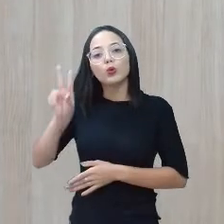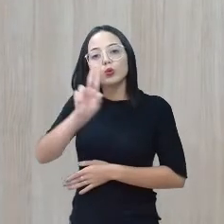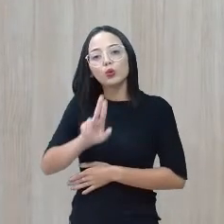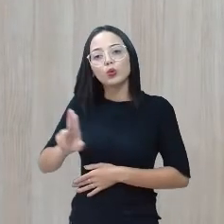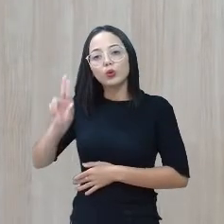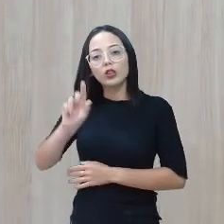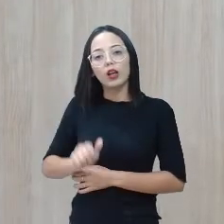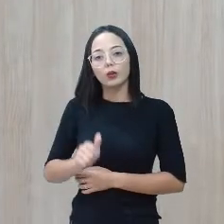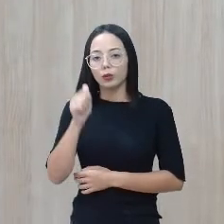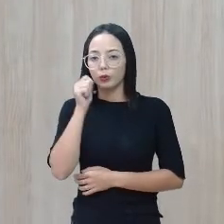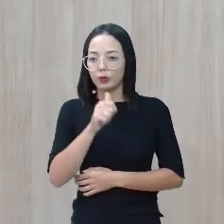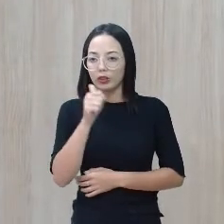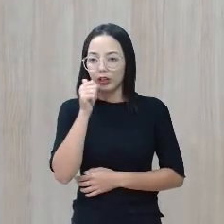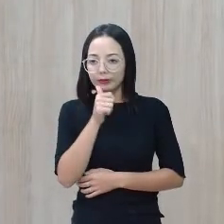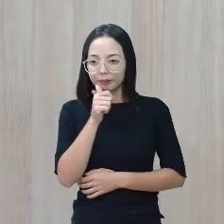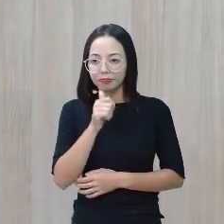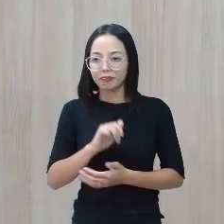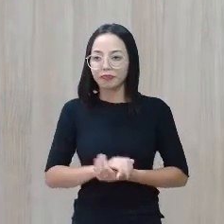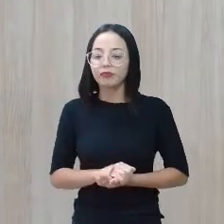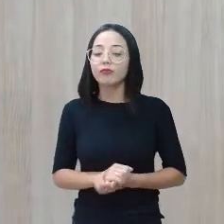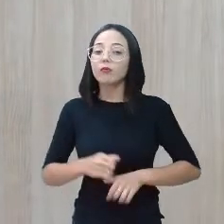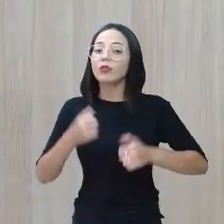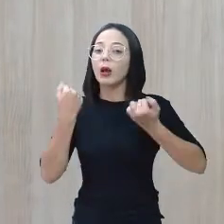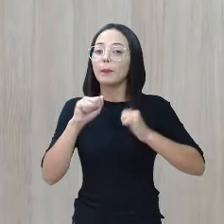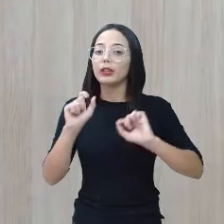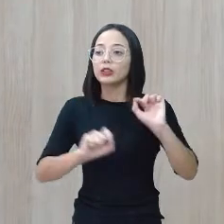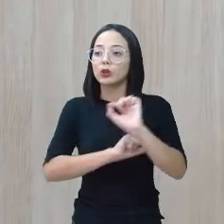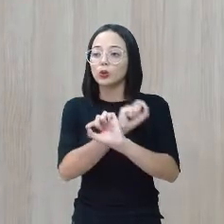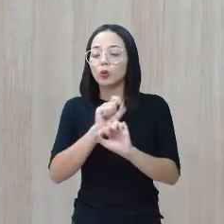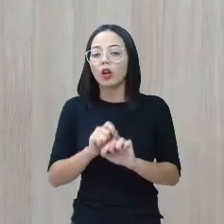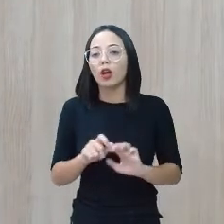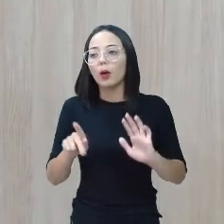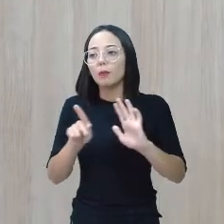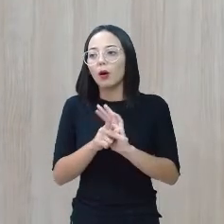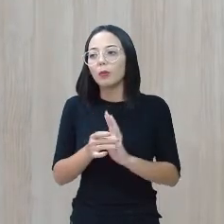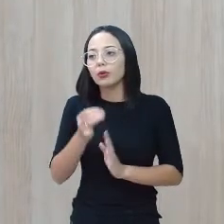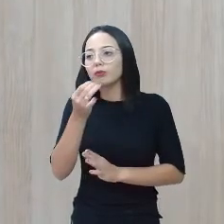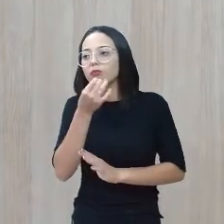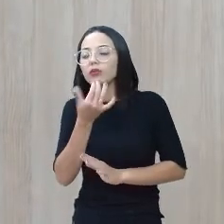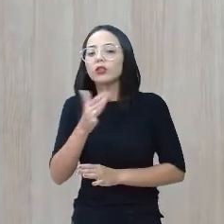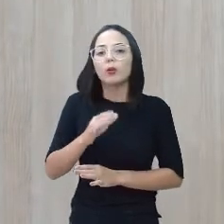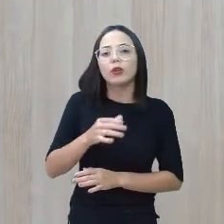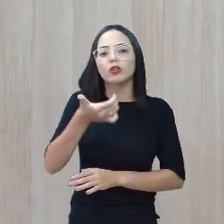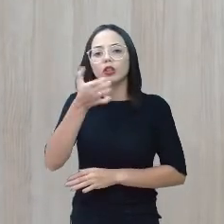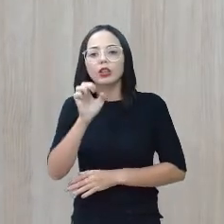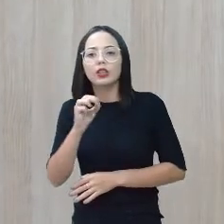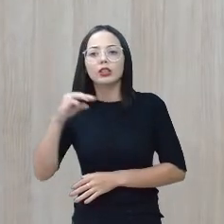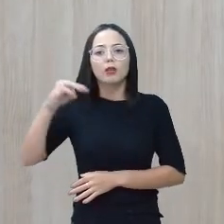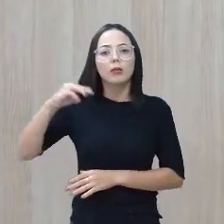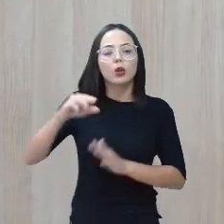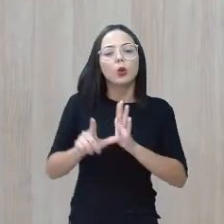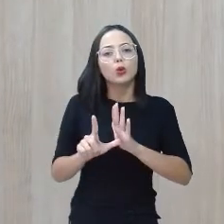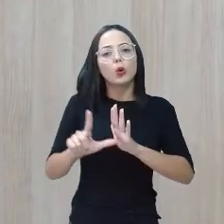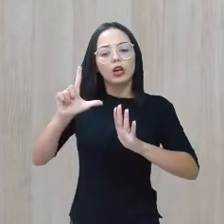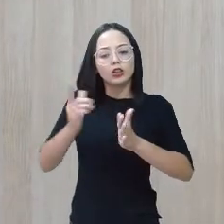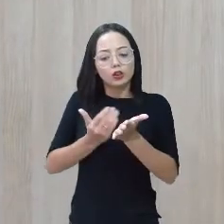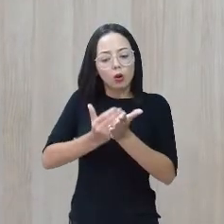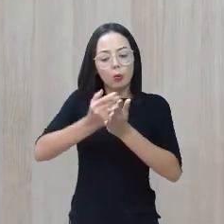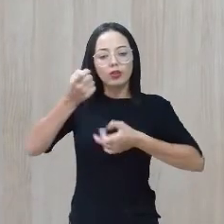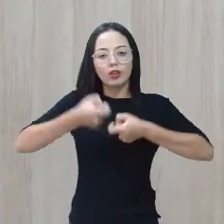pela mulher, tá certo? Deve ser colocado mais ou menos uns 15 a 30 minutos antes do